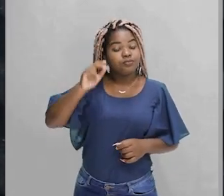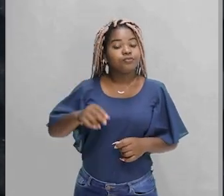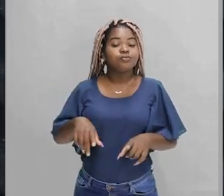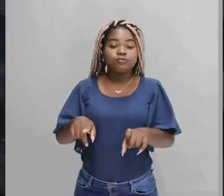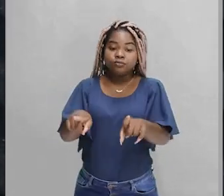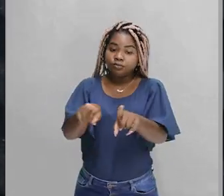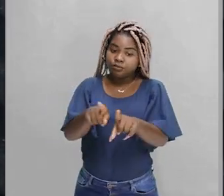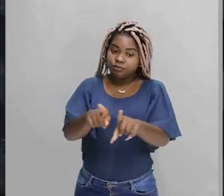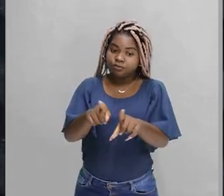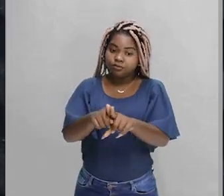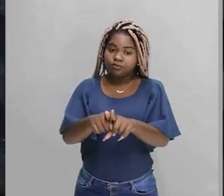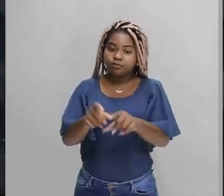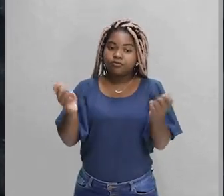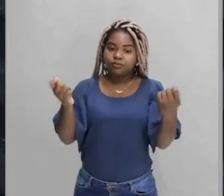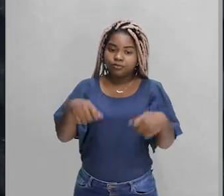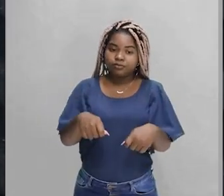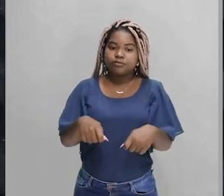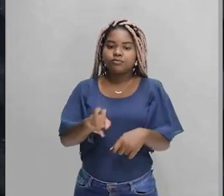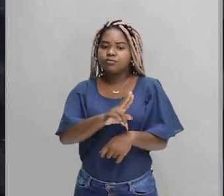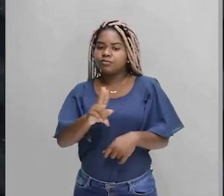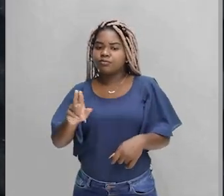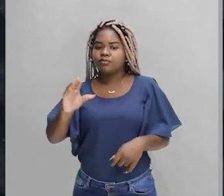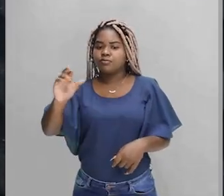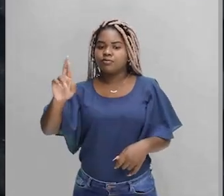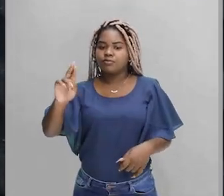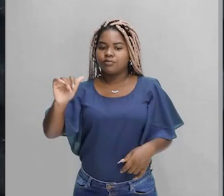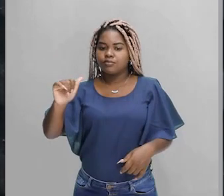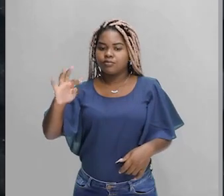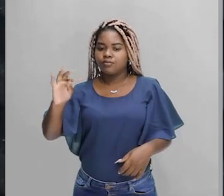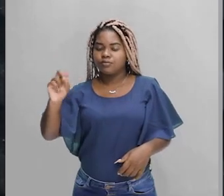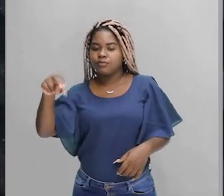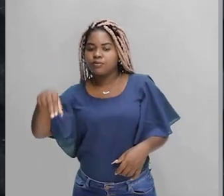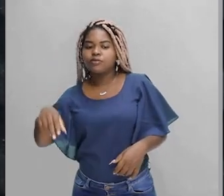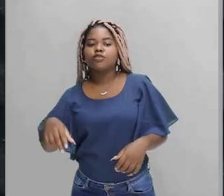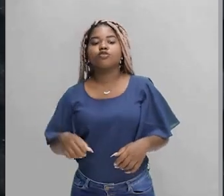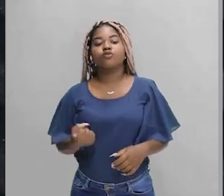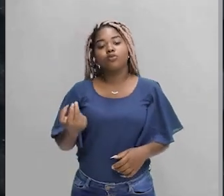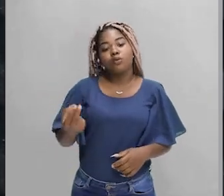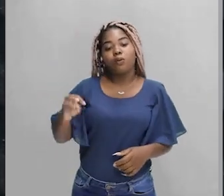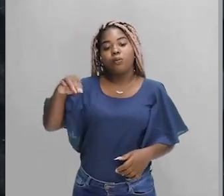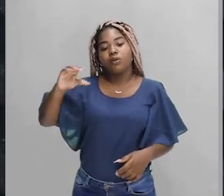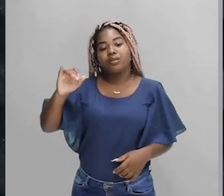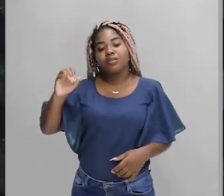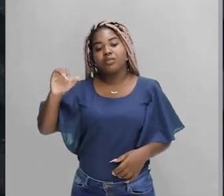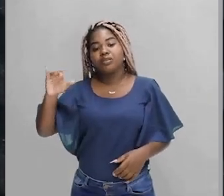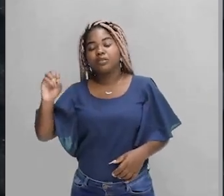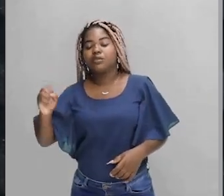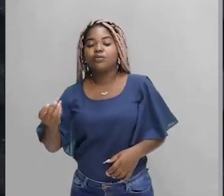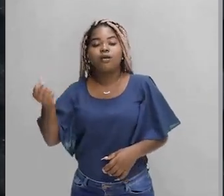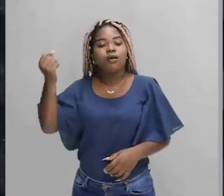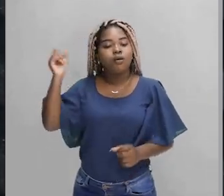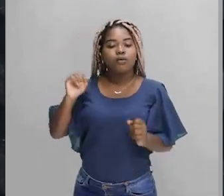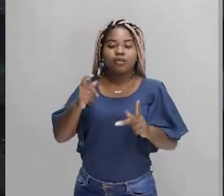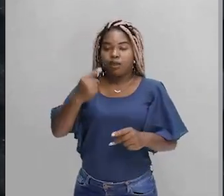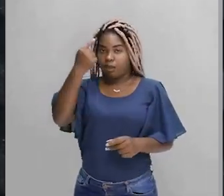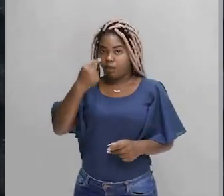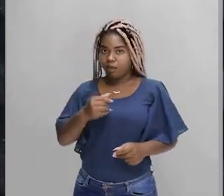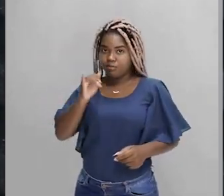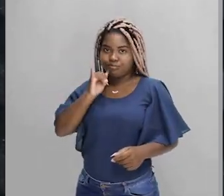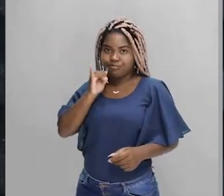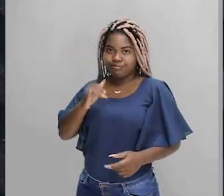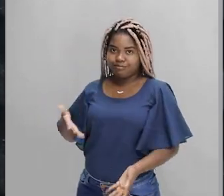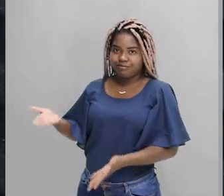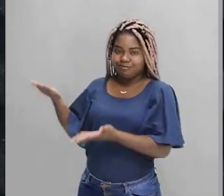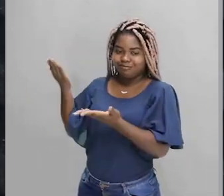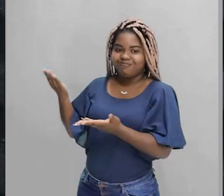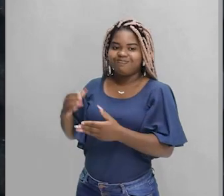E também, como eu já disse para vocês, podem ser denominadas de crátons ou maciços antigos, beleza?